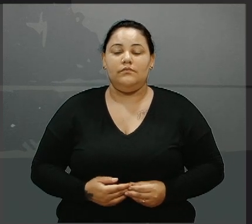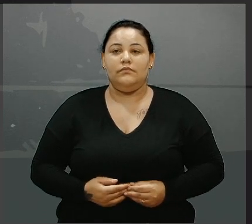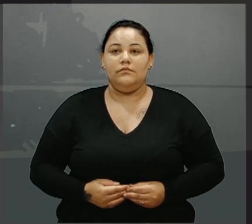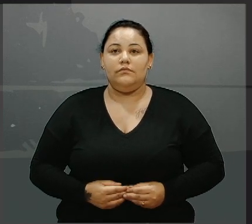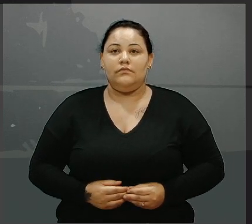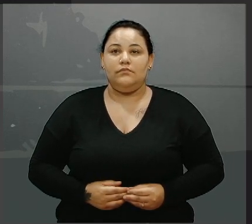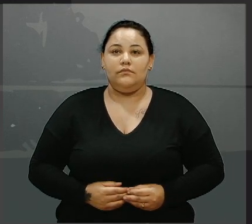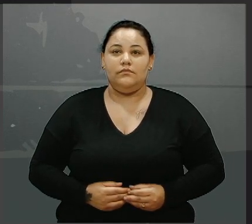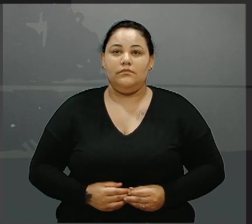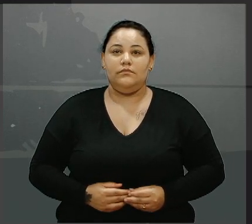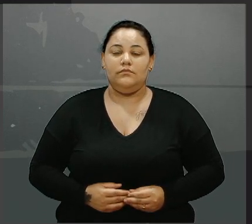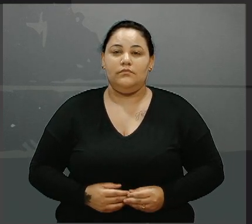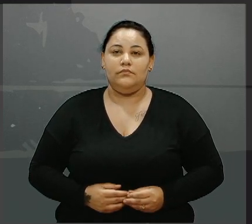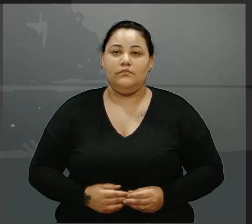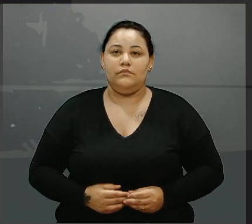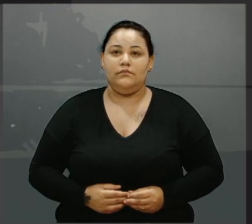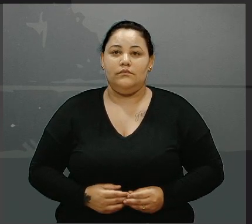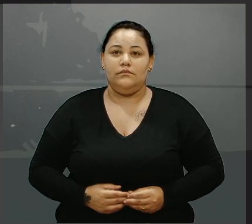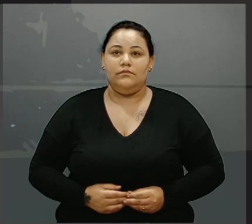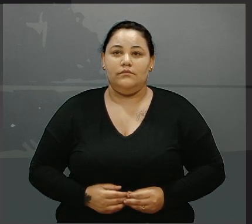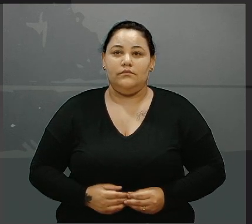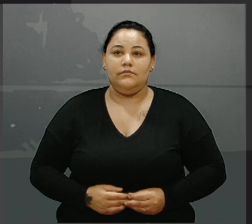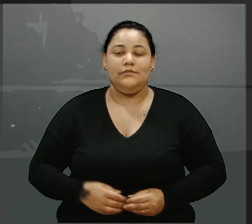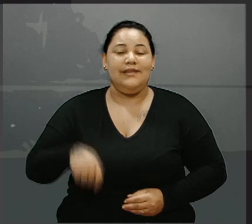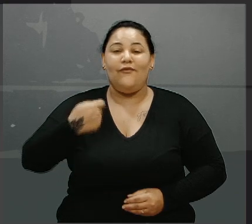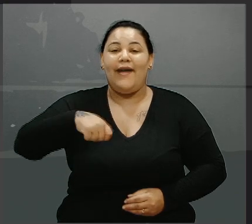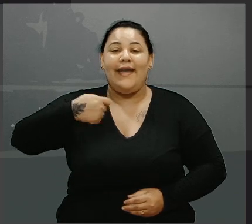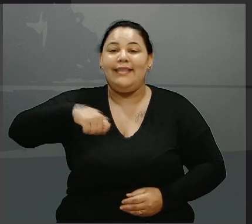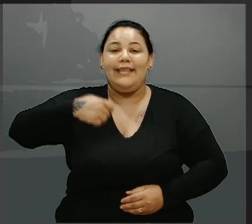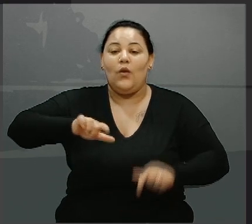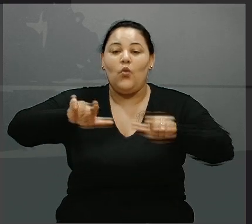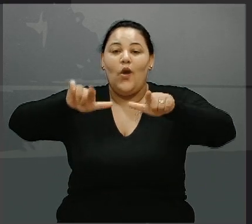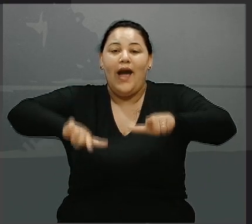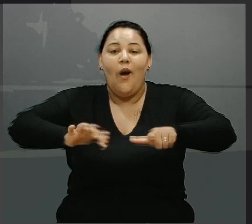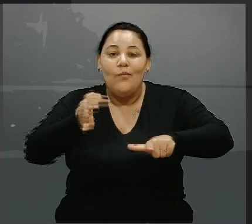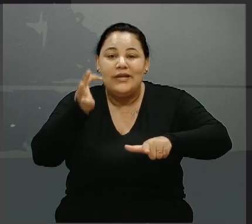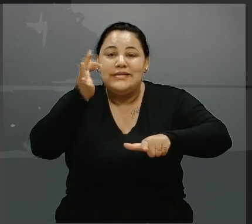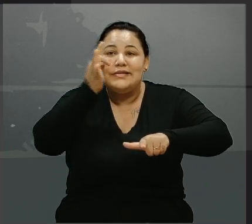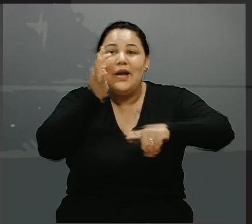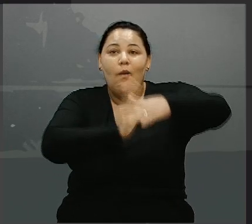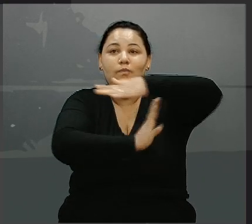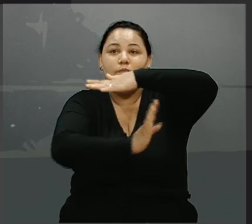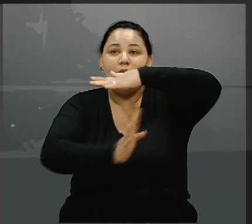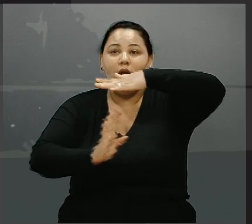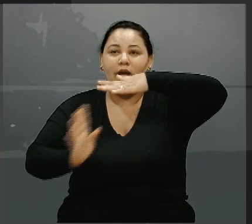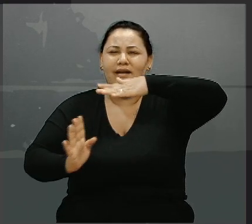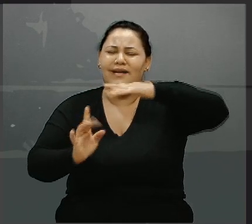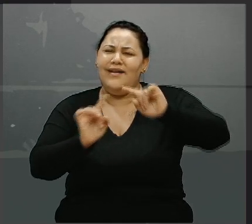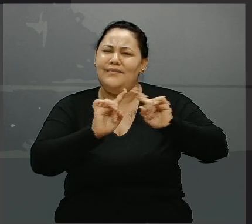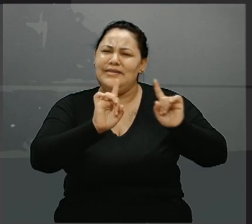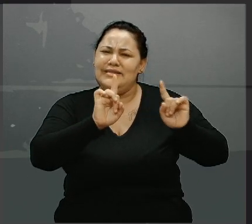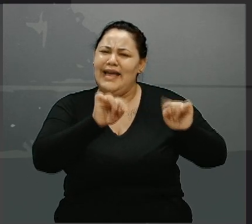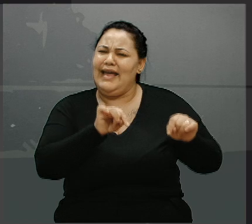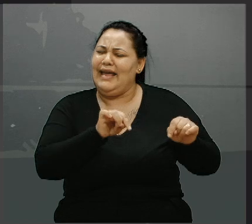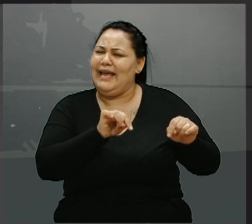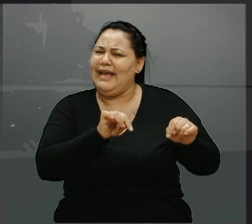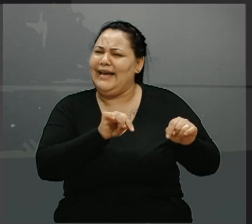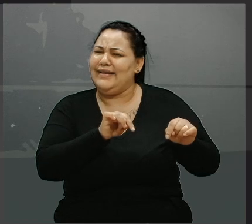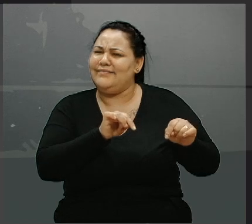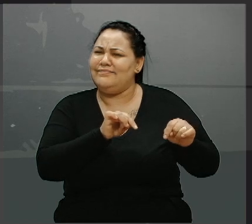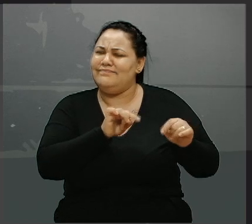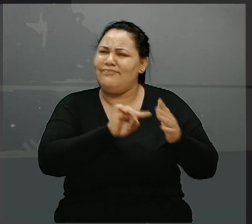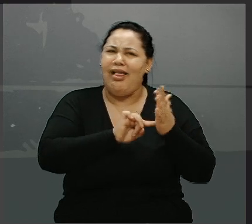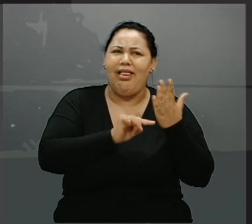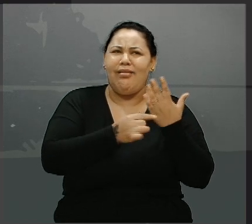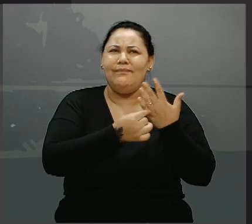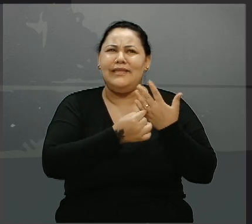Então é importante salientar. Não haverá praça de pedágio na 118. Essa é uma decisão importante. Também, né, governador, porque não haverá praça